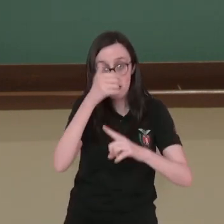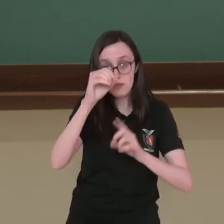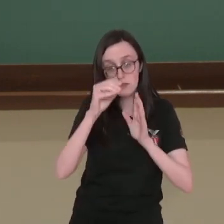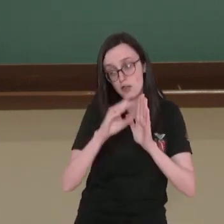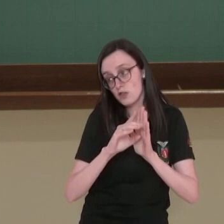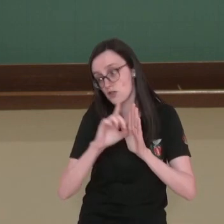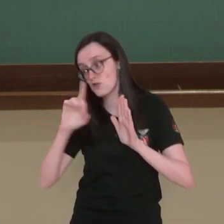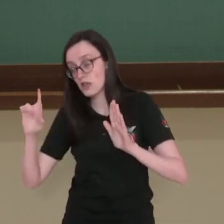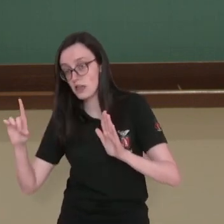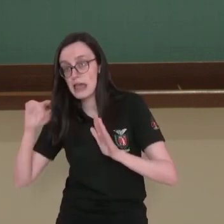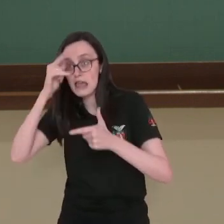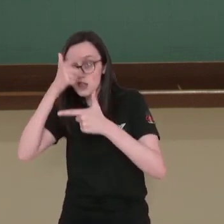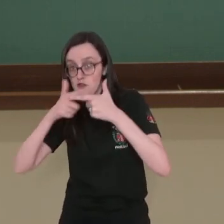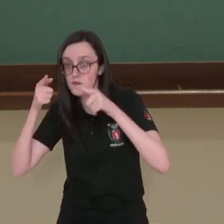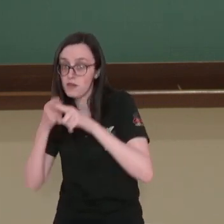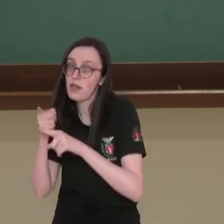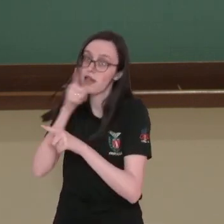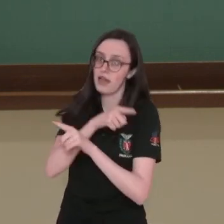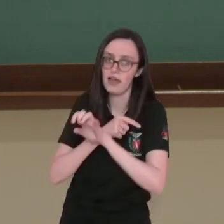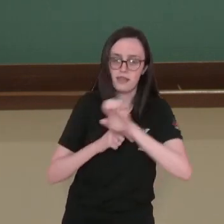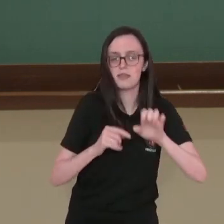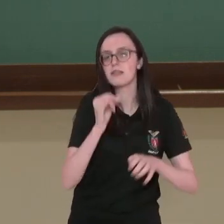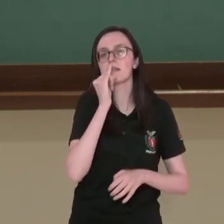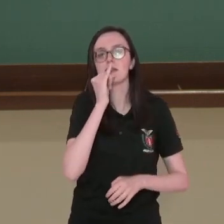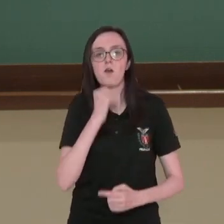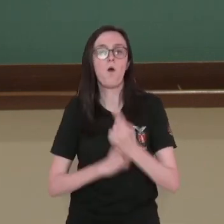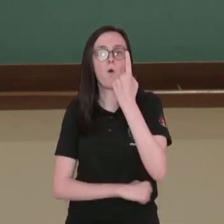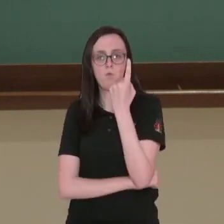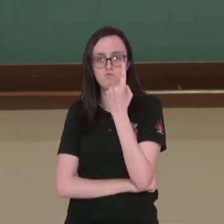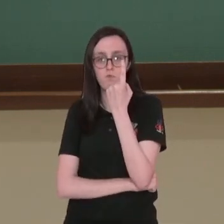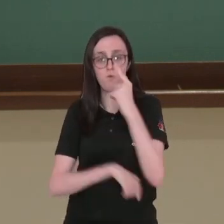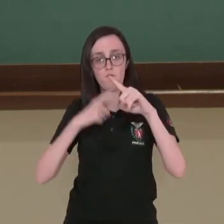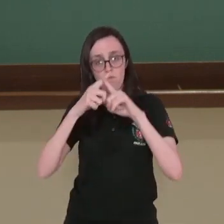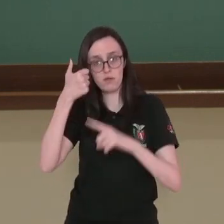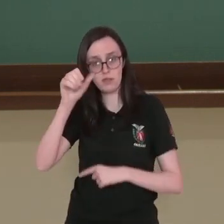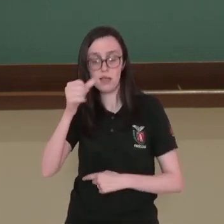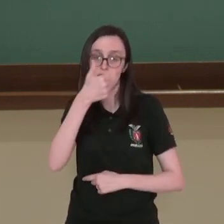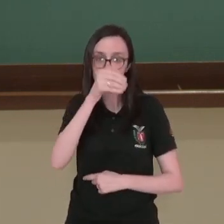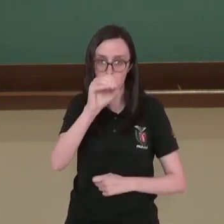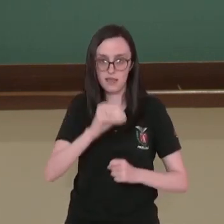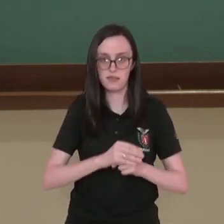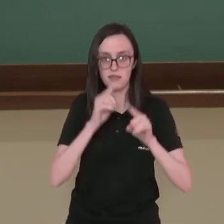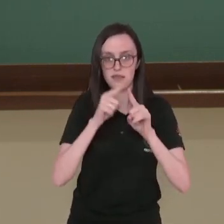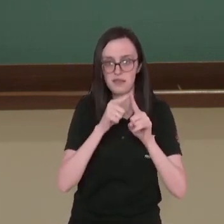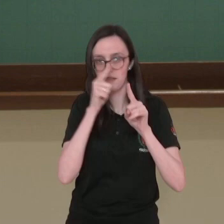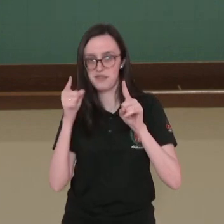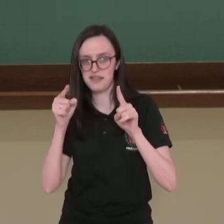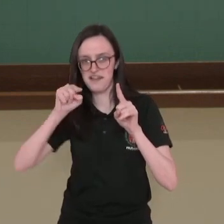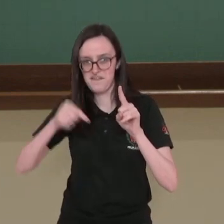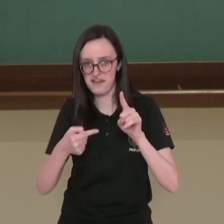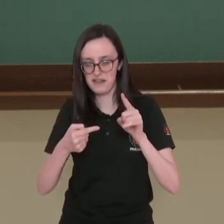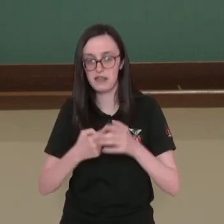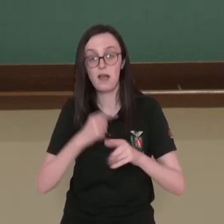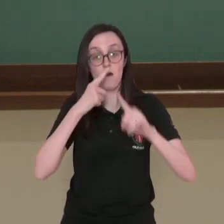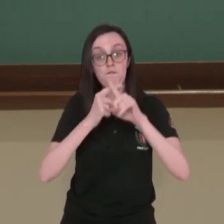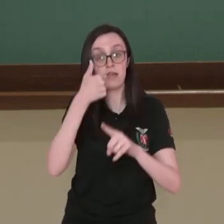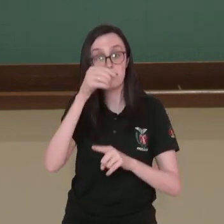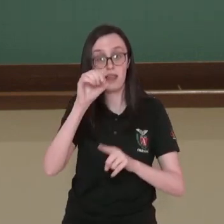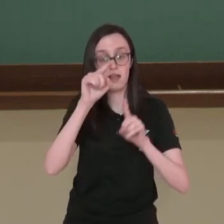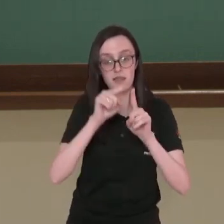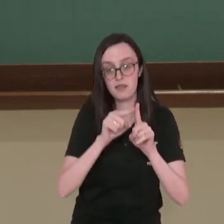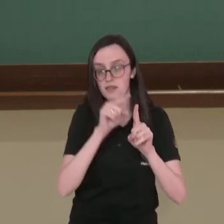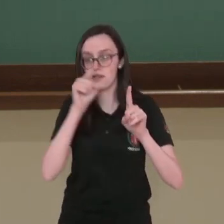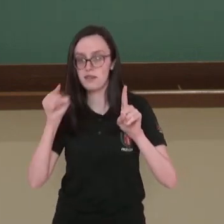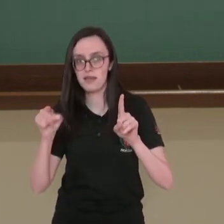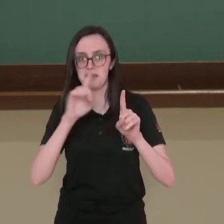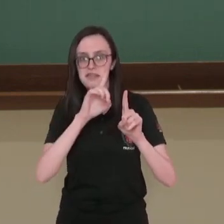eu divido, ele muda para a esquerda. Pega lá o número 1. 1 vezes 10 é 10, a vírgula mudou uma casa. Vezes 10 é 100, mudou